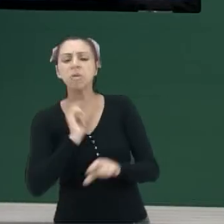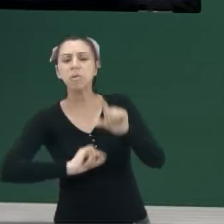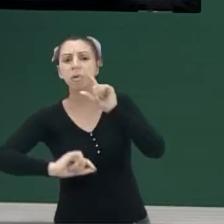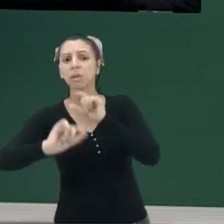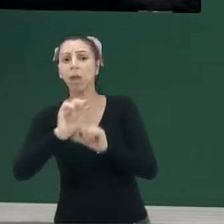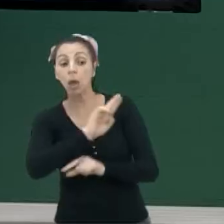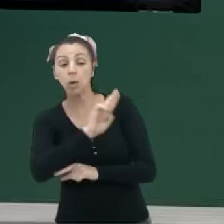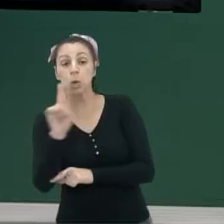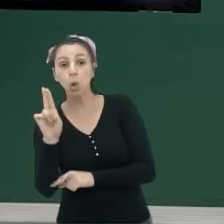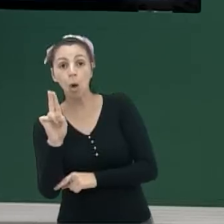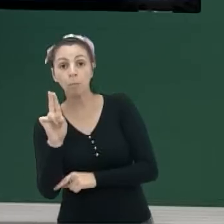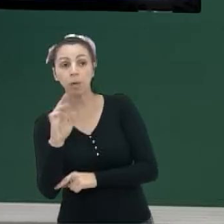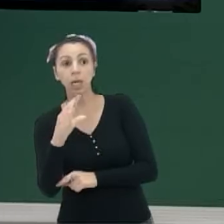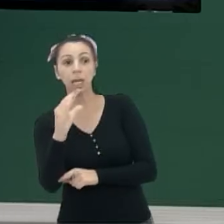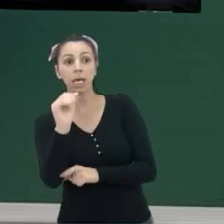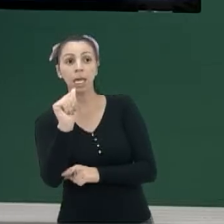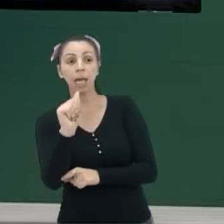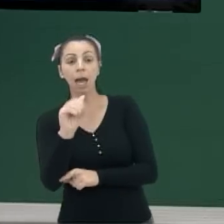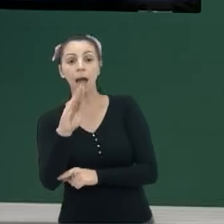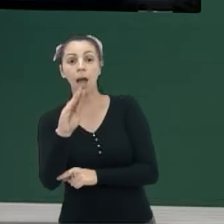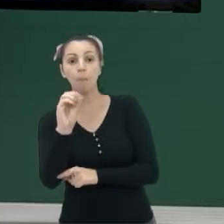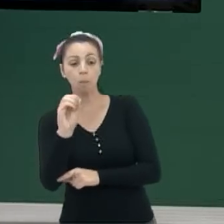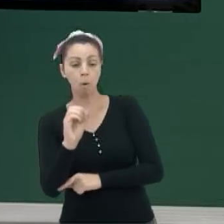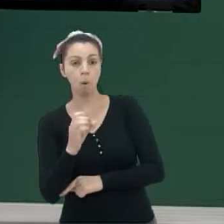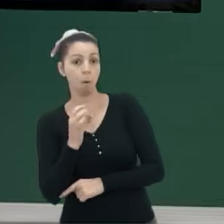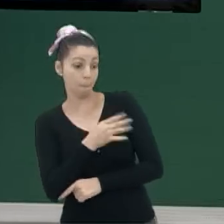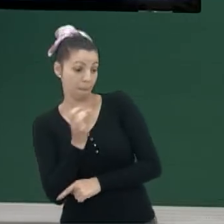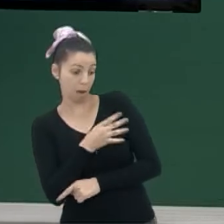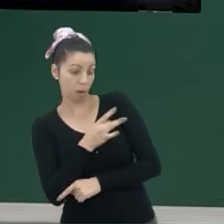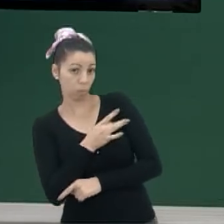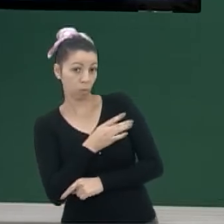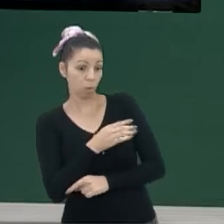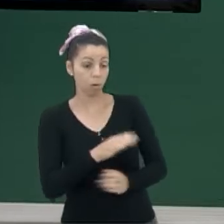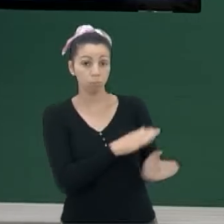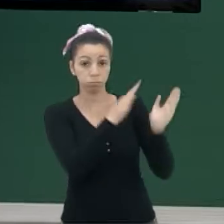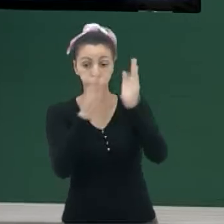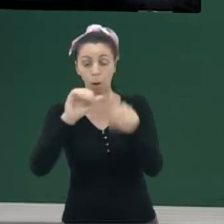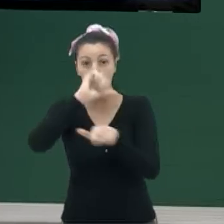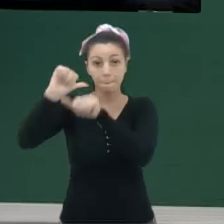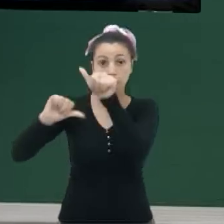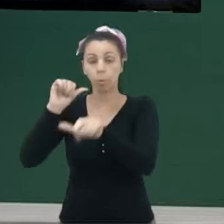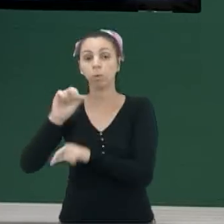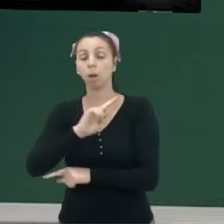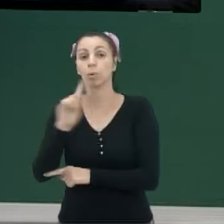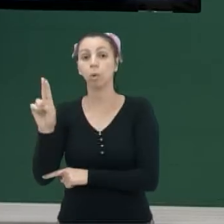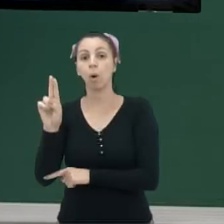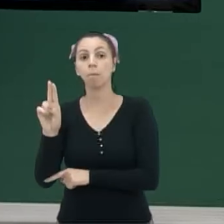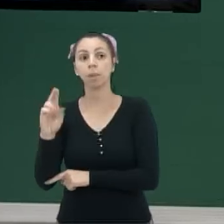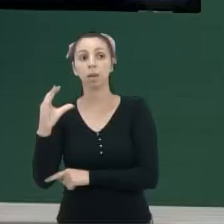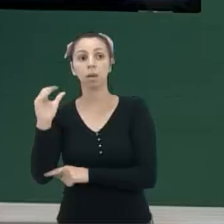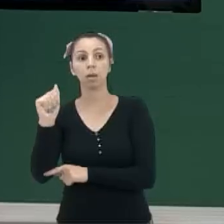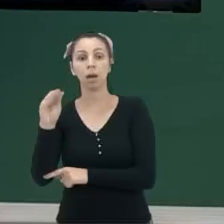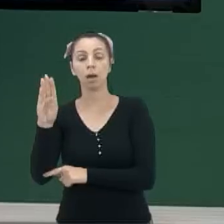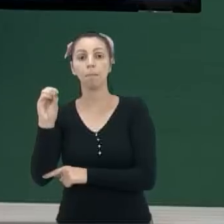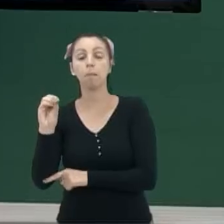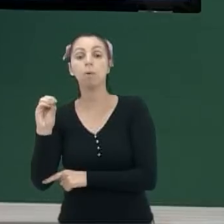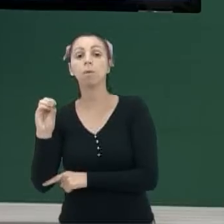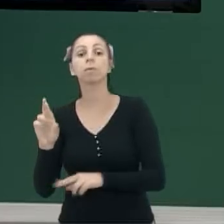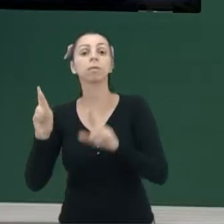passar a chamar Cabo da Esperança. Então a gente tem várias coisas. Vocês podem ver aqui que é um mar mais